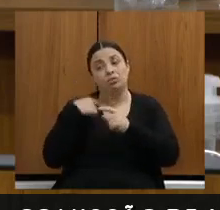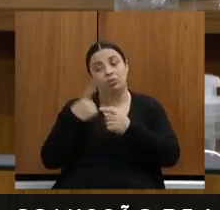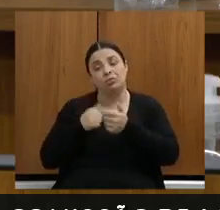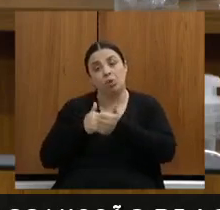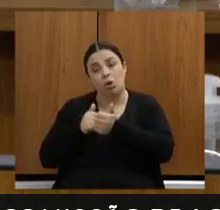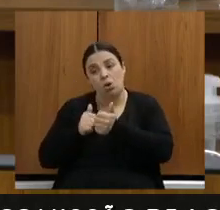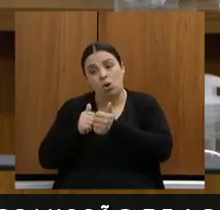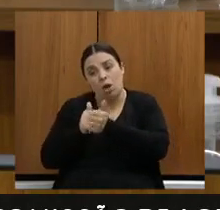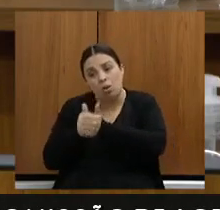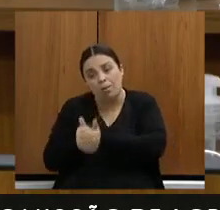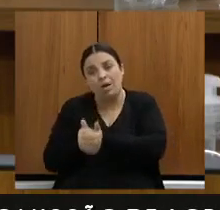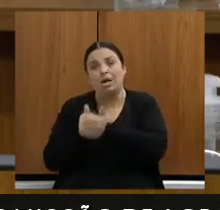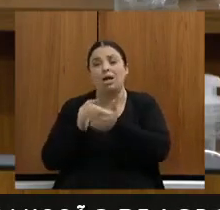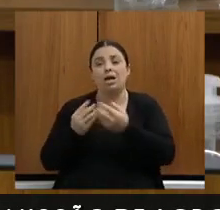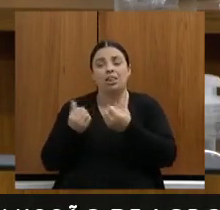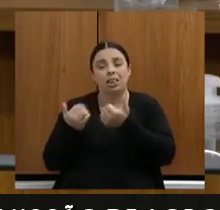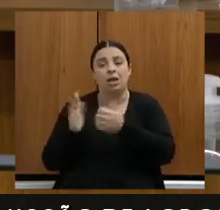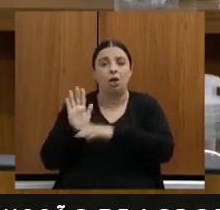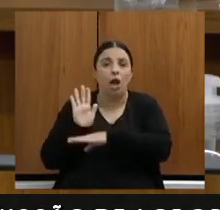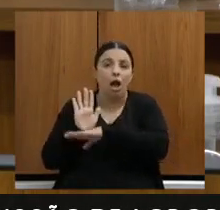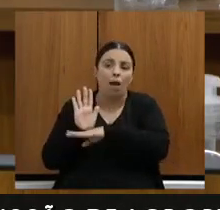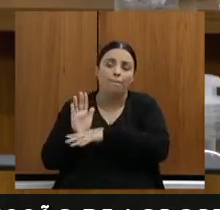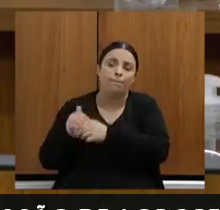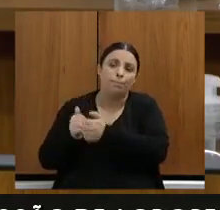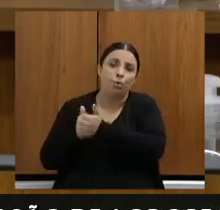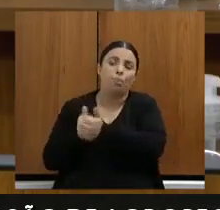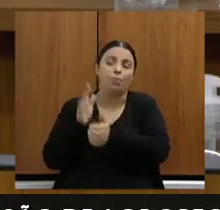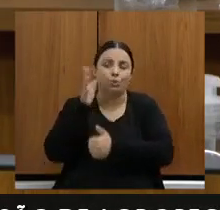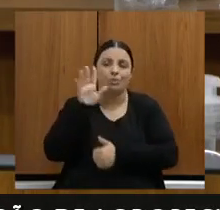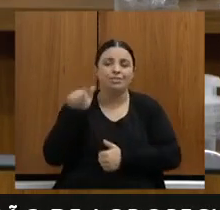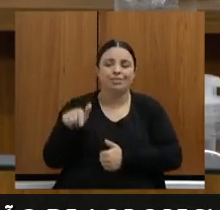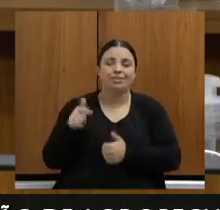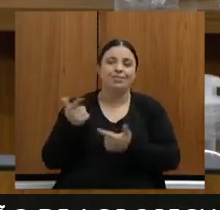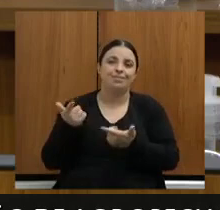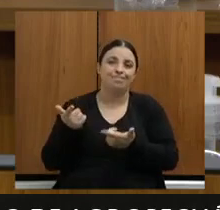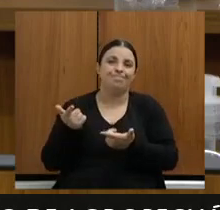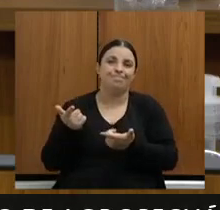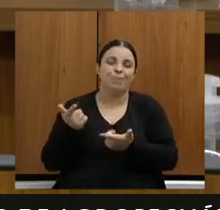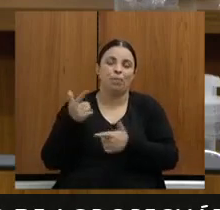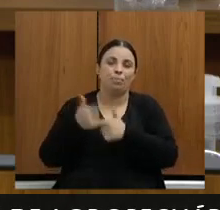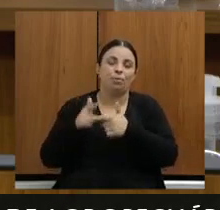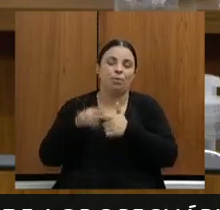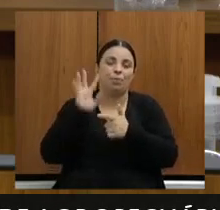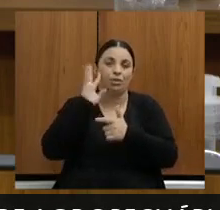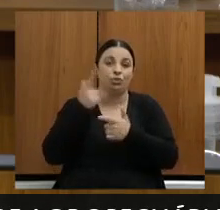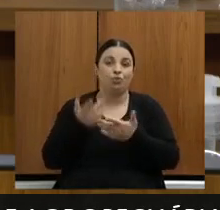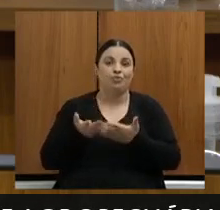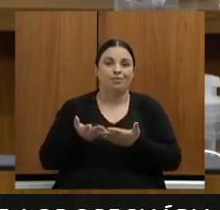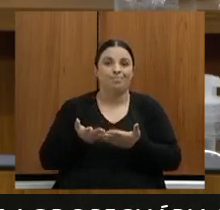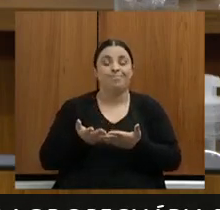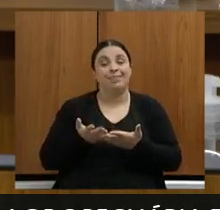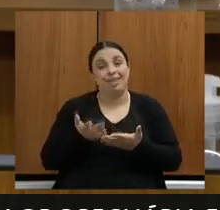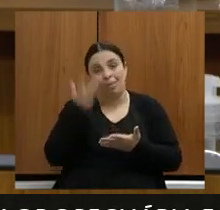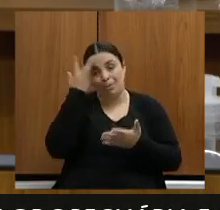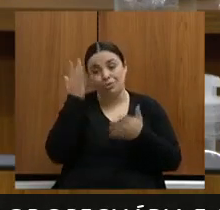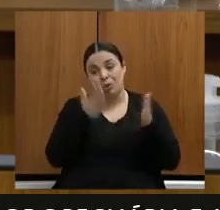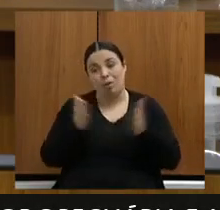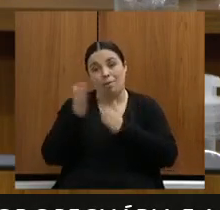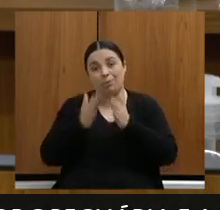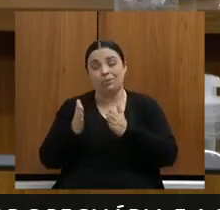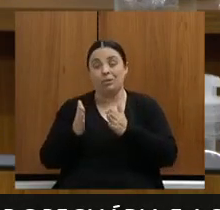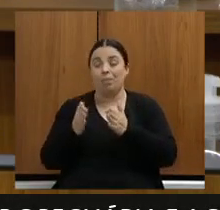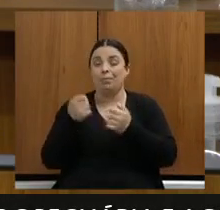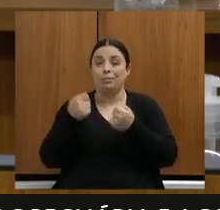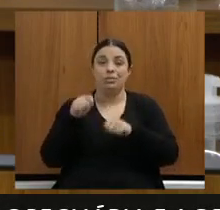dado apoio para solucionar esse problema que para o produtor que teve a sua a sua produção paralisada é uma situação